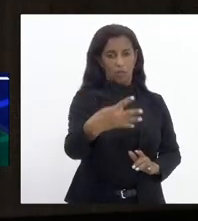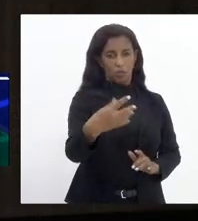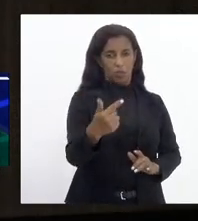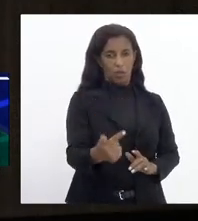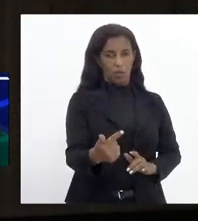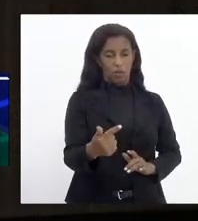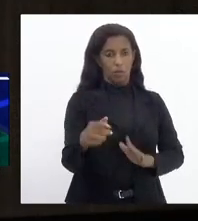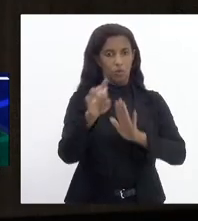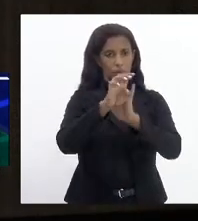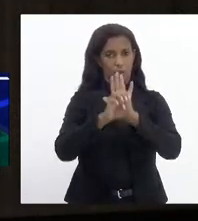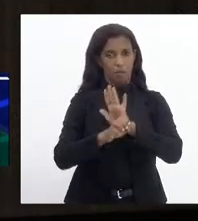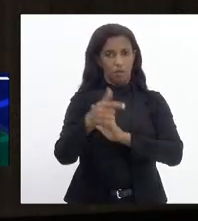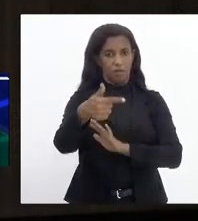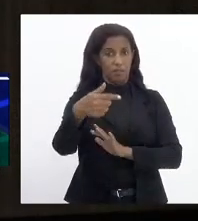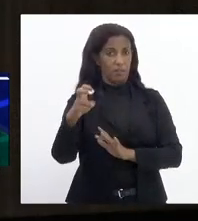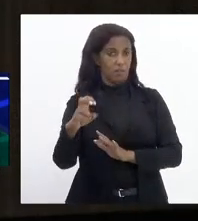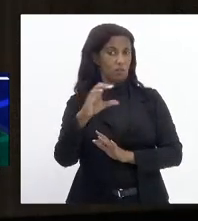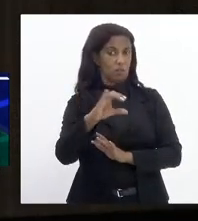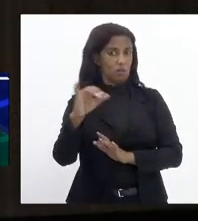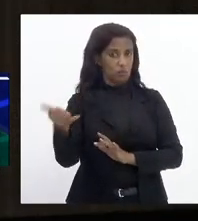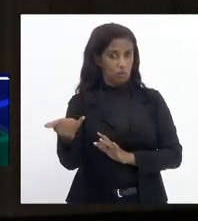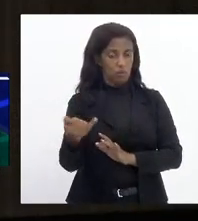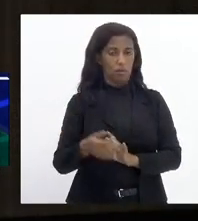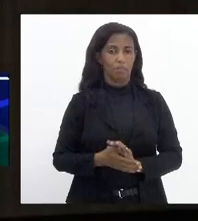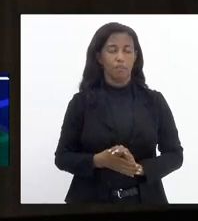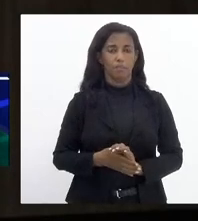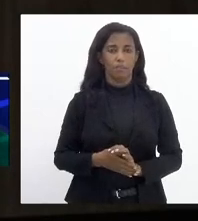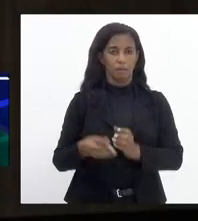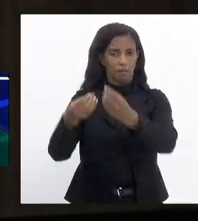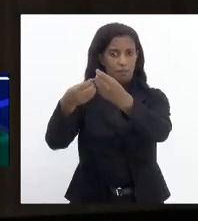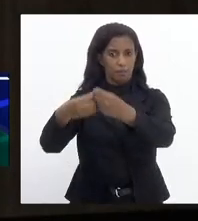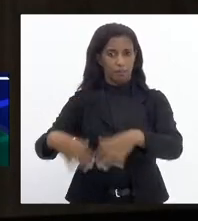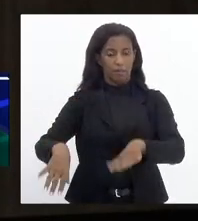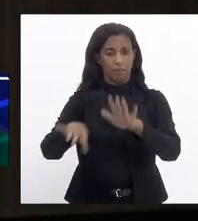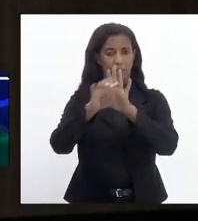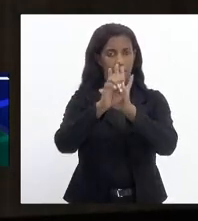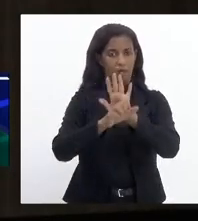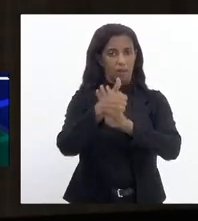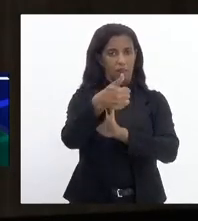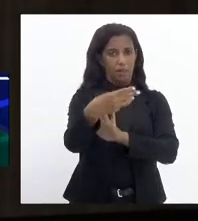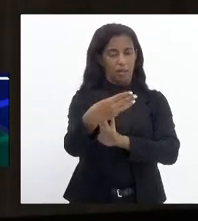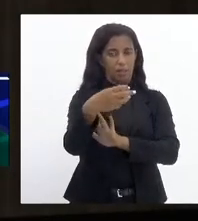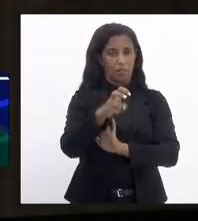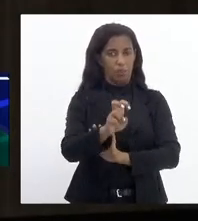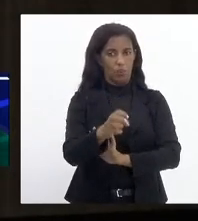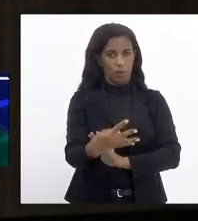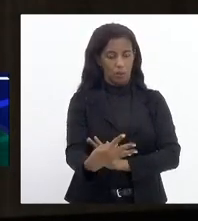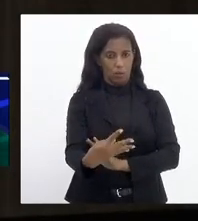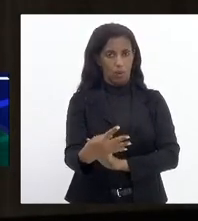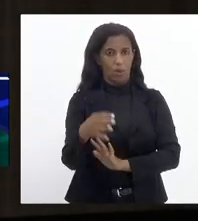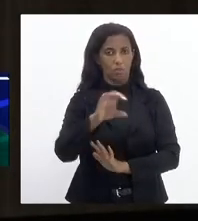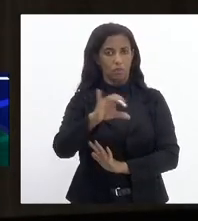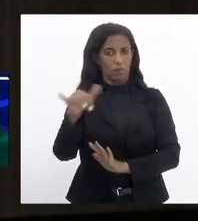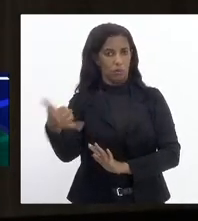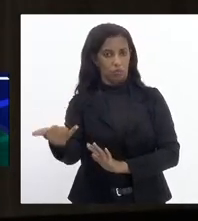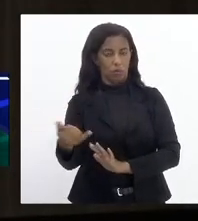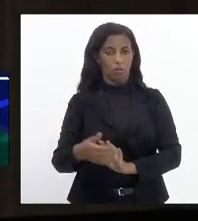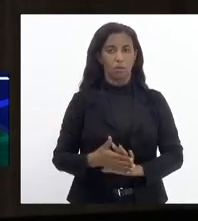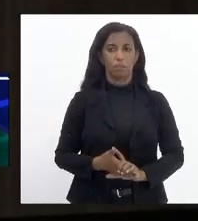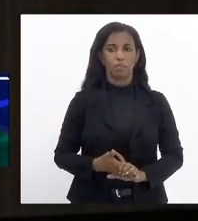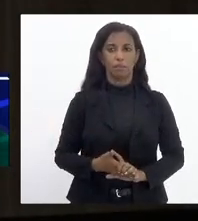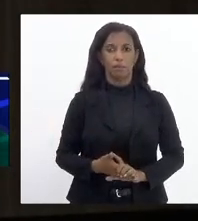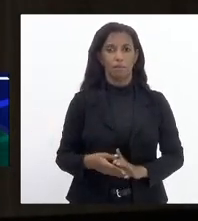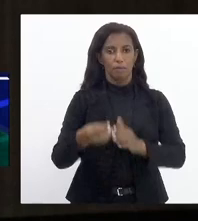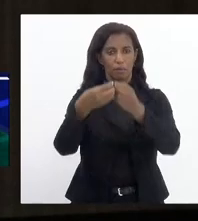emenda 25 da CCJ, pela prejudicabilidade das emendas 13 e 54, pela emenda 20 da CCJ,